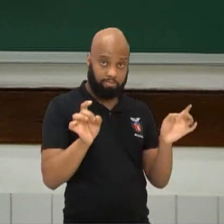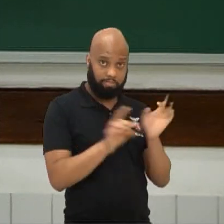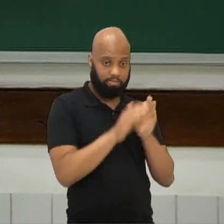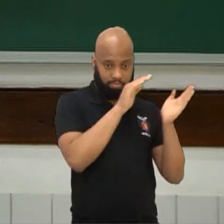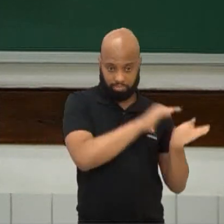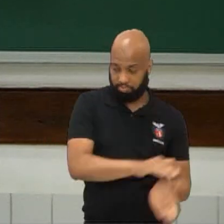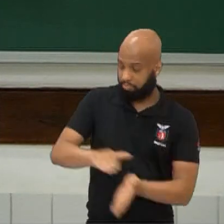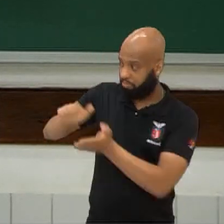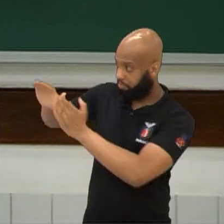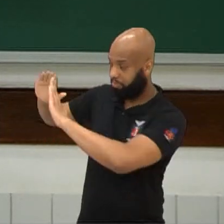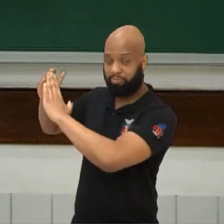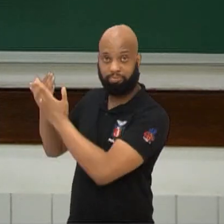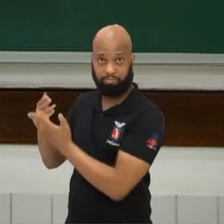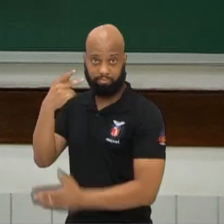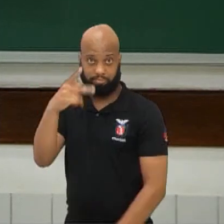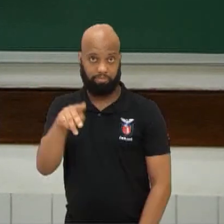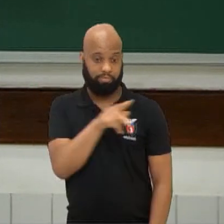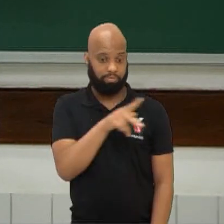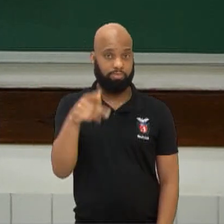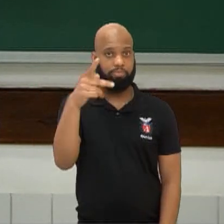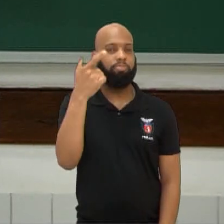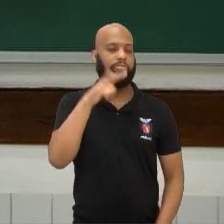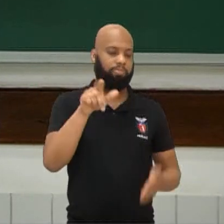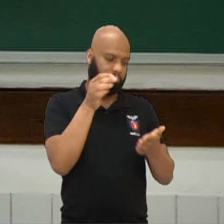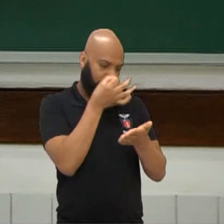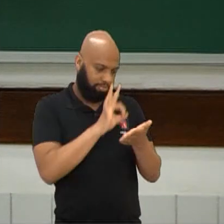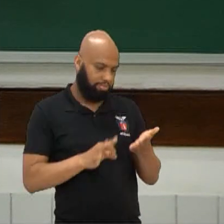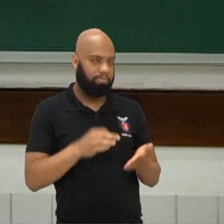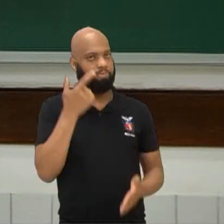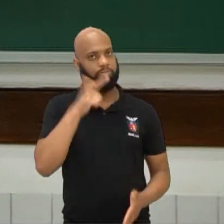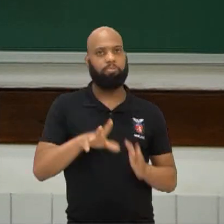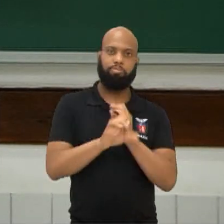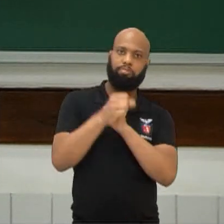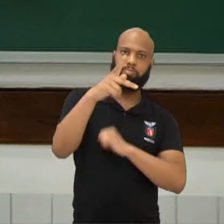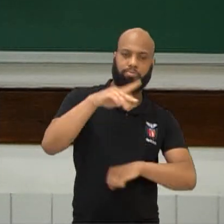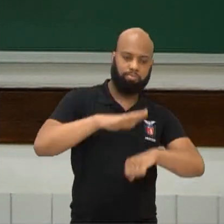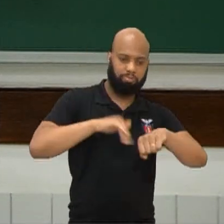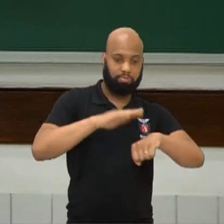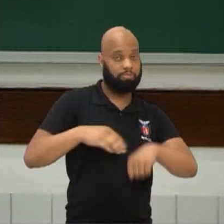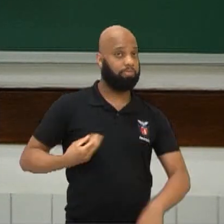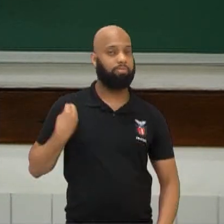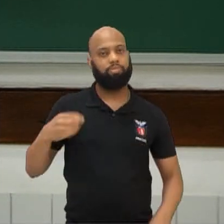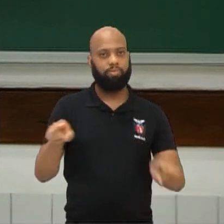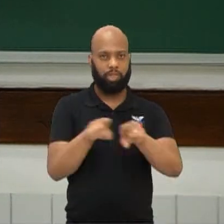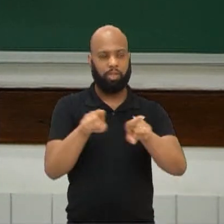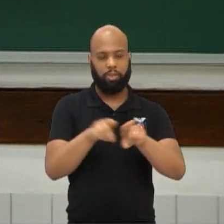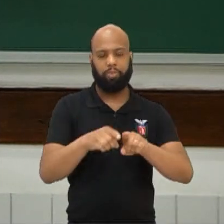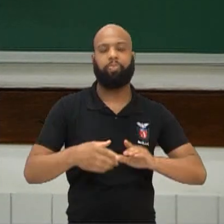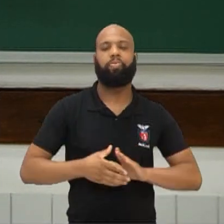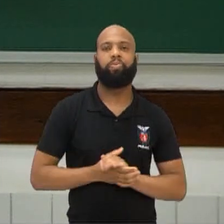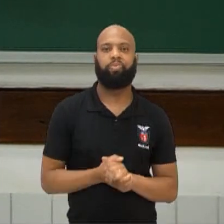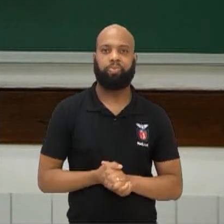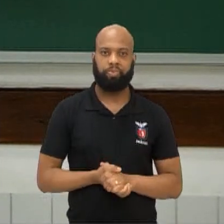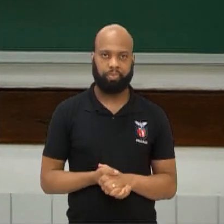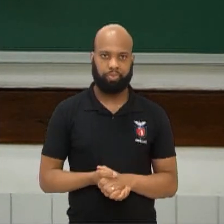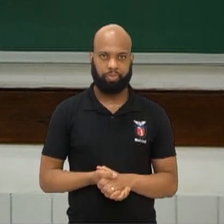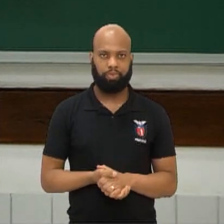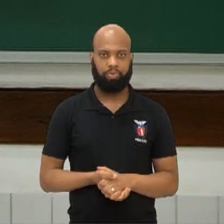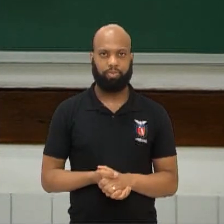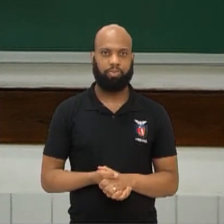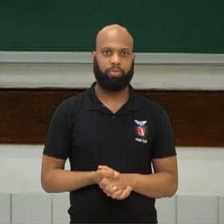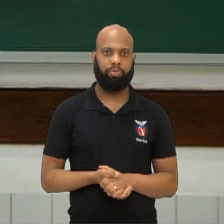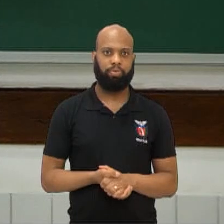resolver, devolver na escola, assim o seu professor vai fazer a correção e dará a presença e a nota para